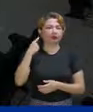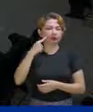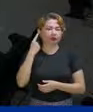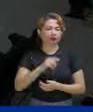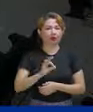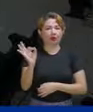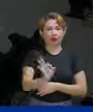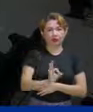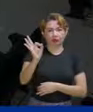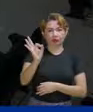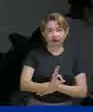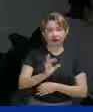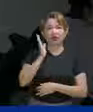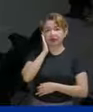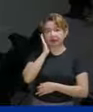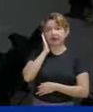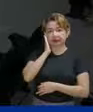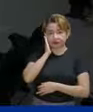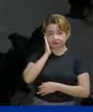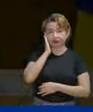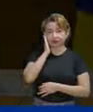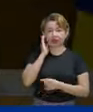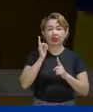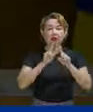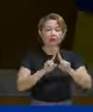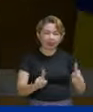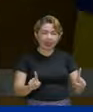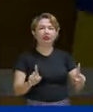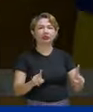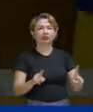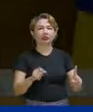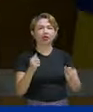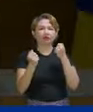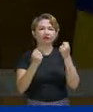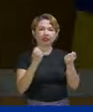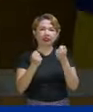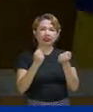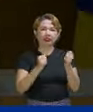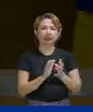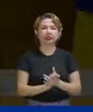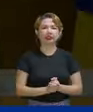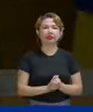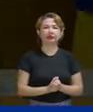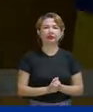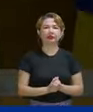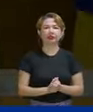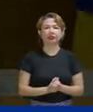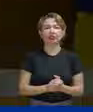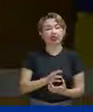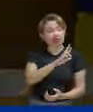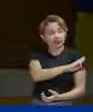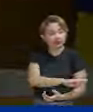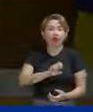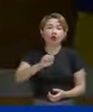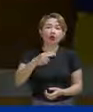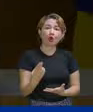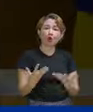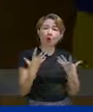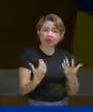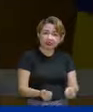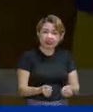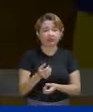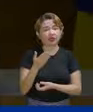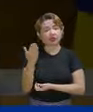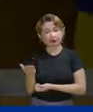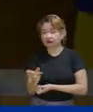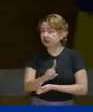um percentual. está entendido, doutor. O que eu quero dizer é que o que nós estamos analisando é rejeição ao acolhimento. Vossa Excelência Foco no